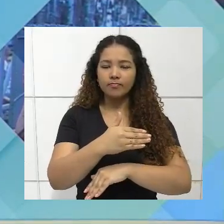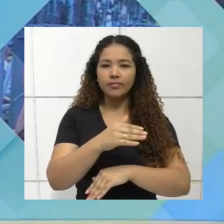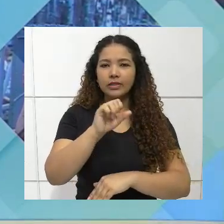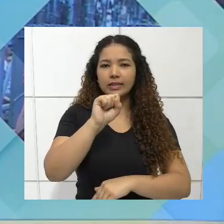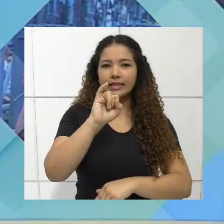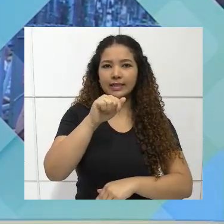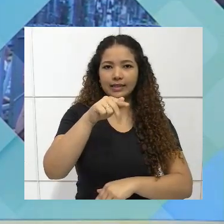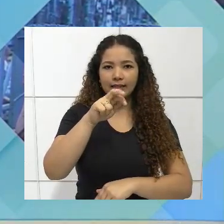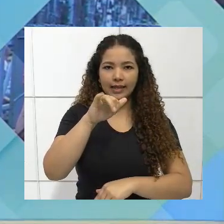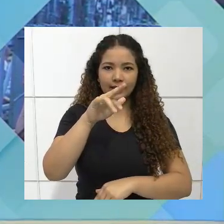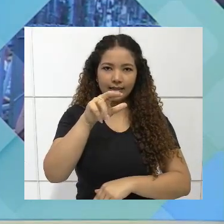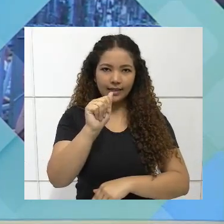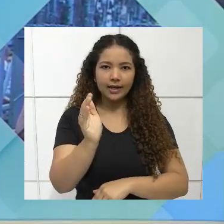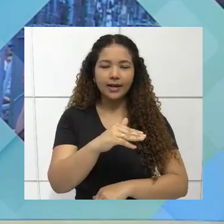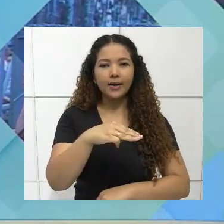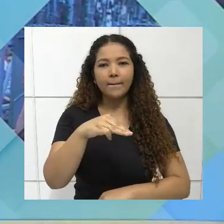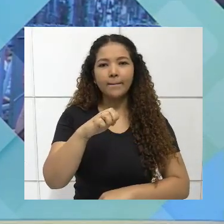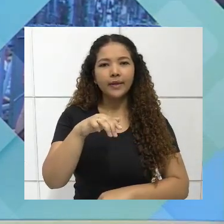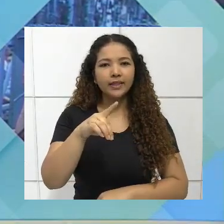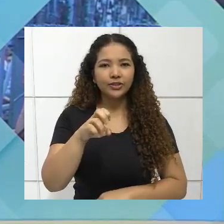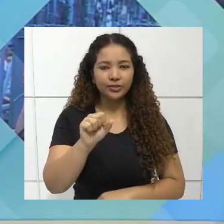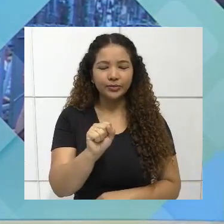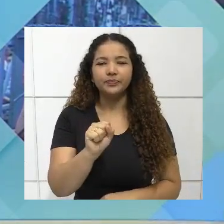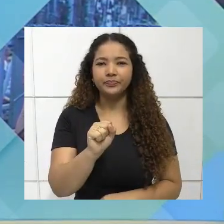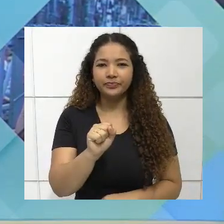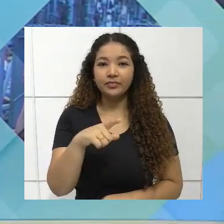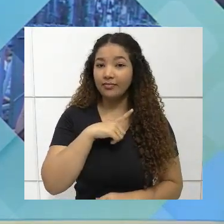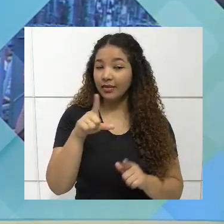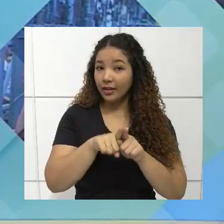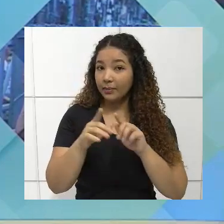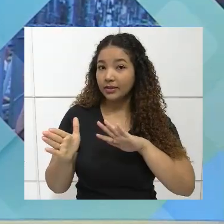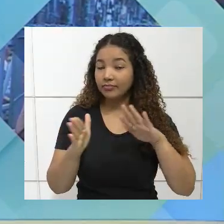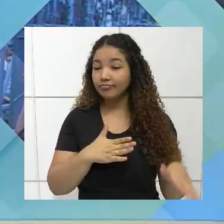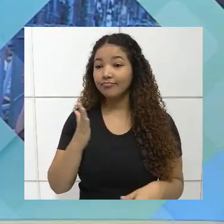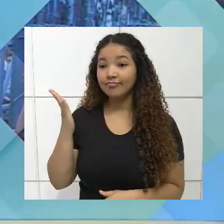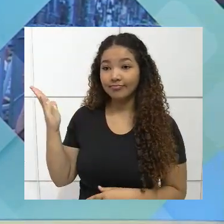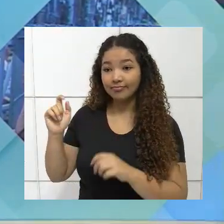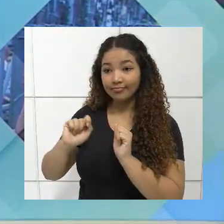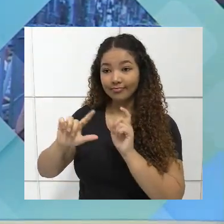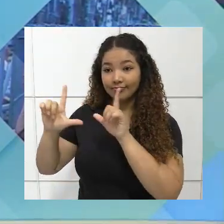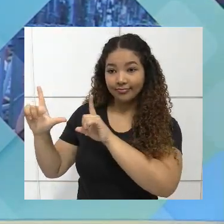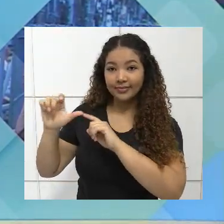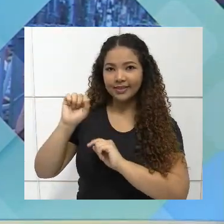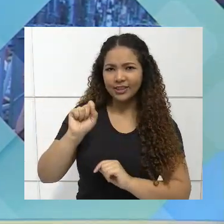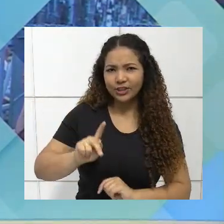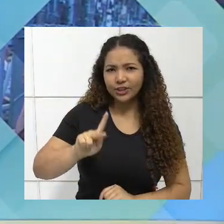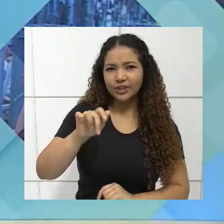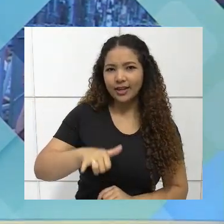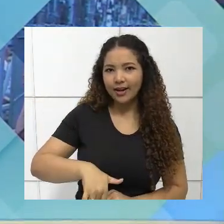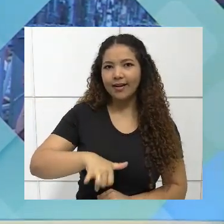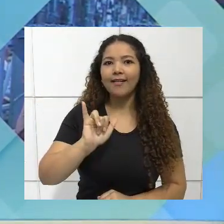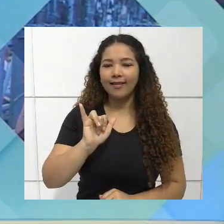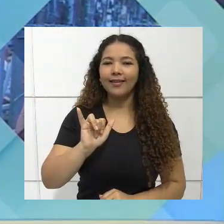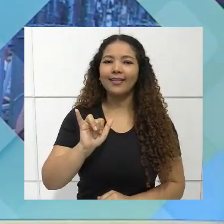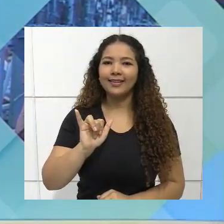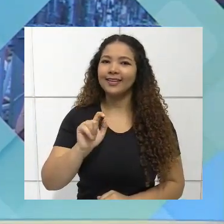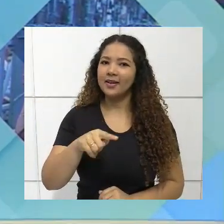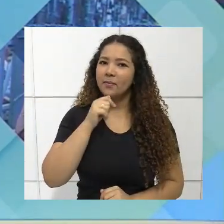Sky Abaetetuba, essa é a oportunidade para você assistir um bom filme, uma boa série. Você que gosta de maratonar, parece o Anselmo Silva, lá no